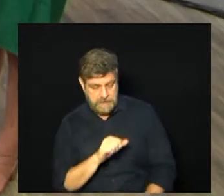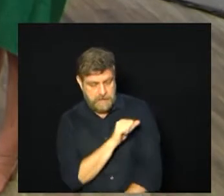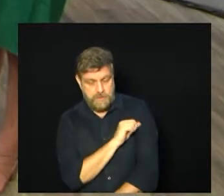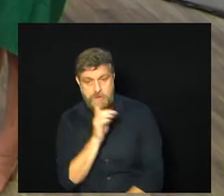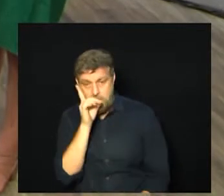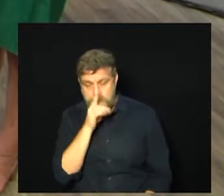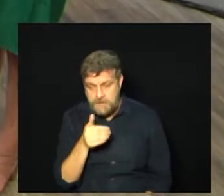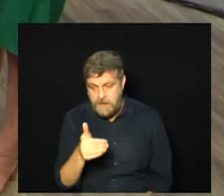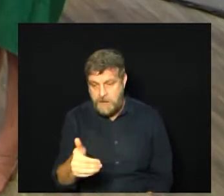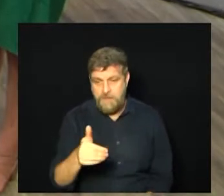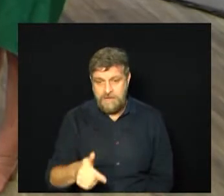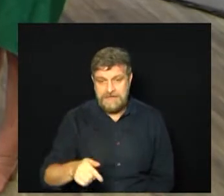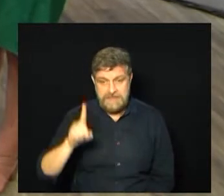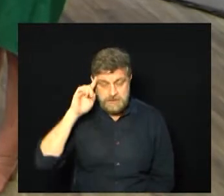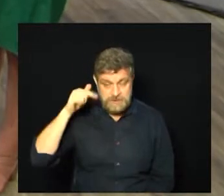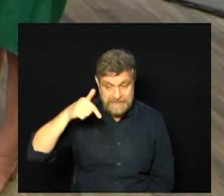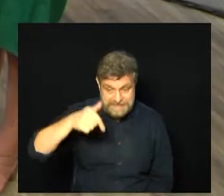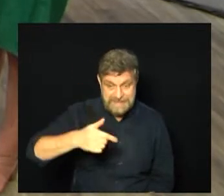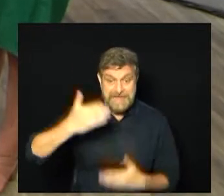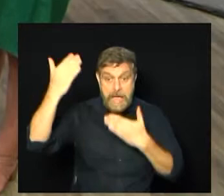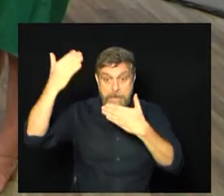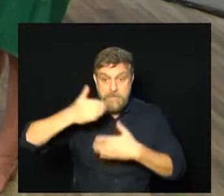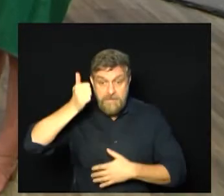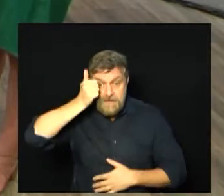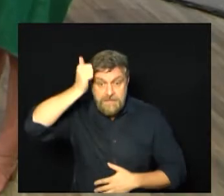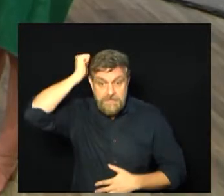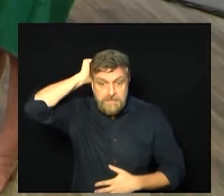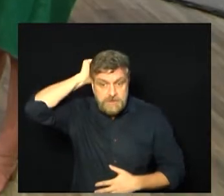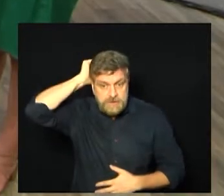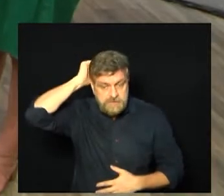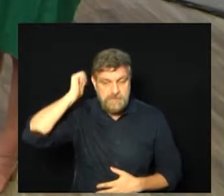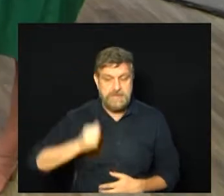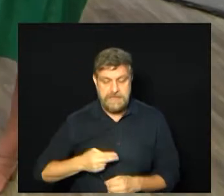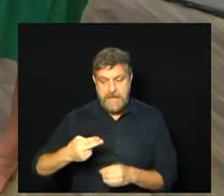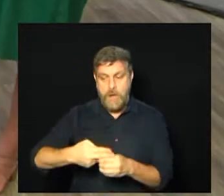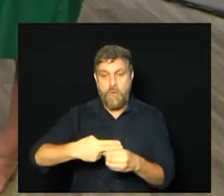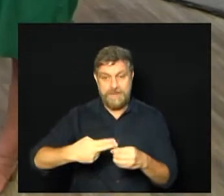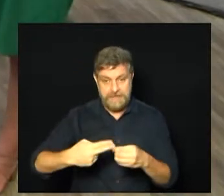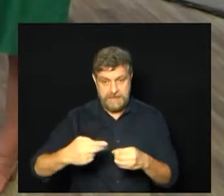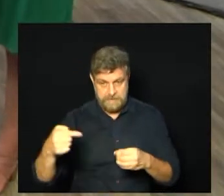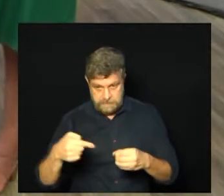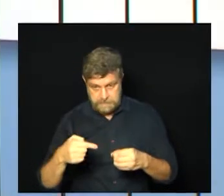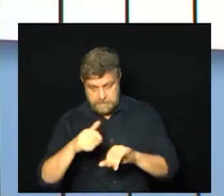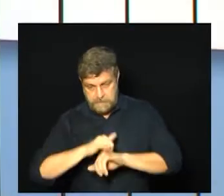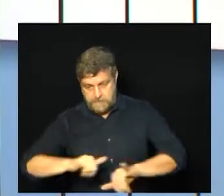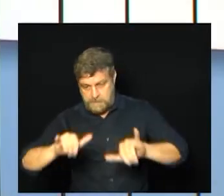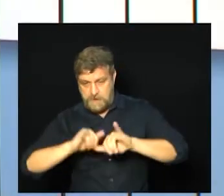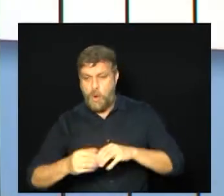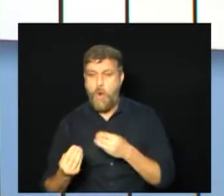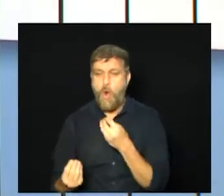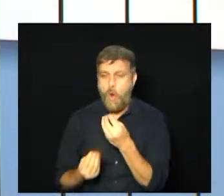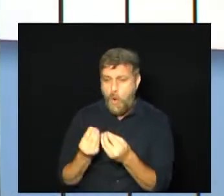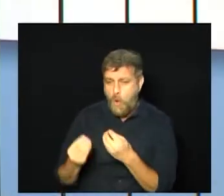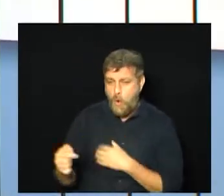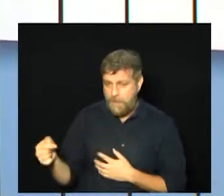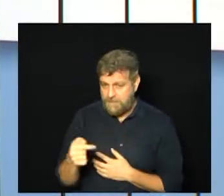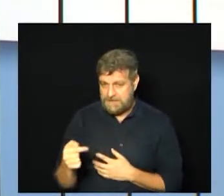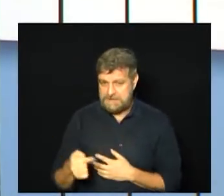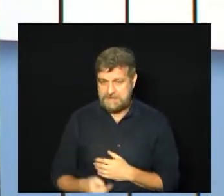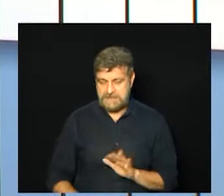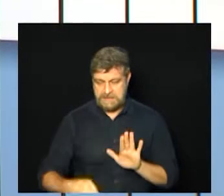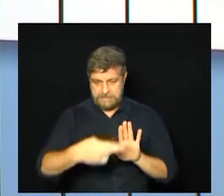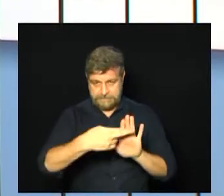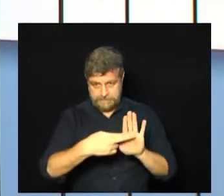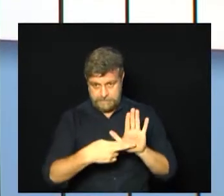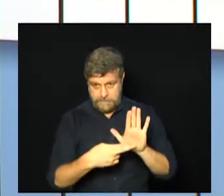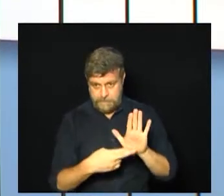dia 7, tem prova da Unicamp e com um esquema sanitário. A Unicamp anunciou como vai ser esse esquema. Olha,